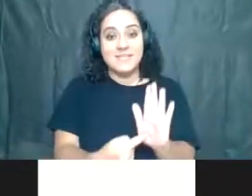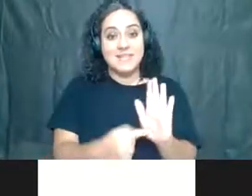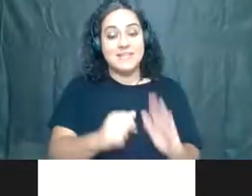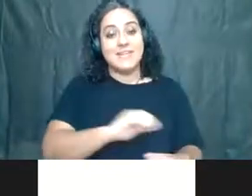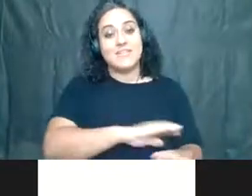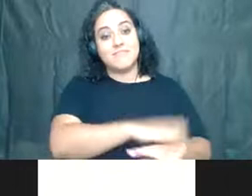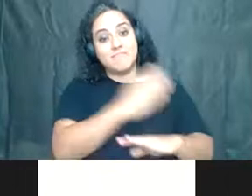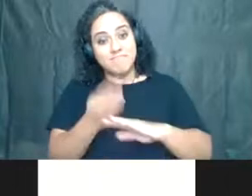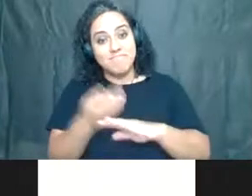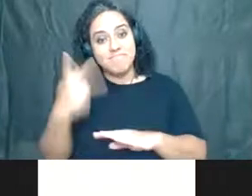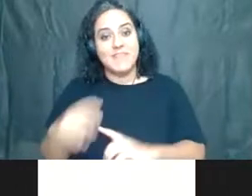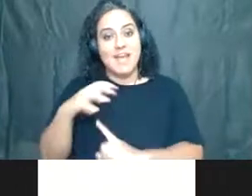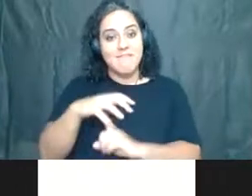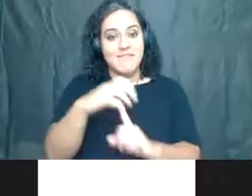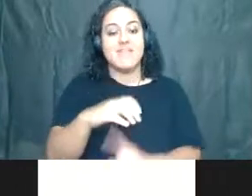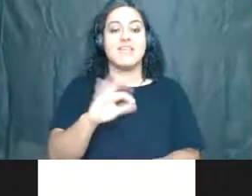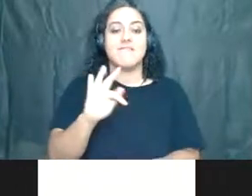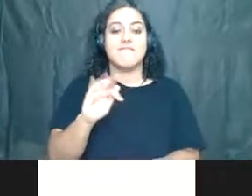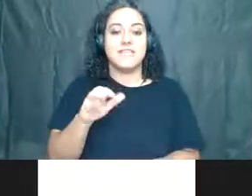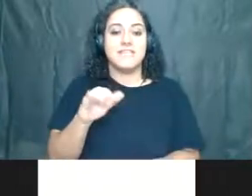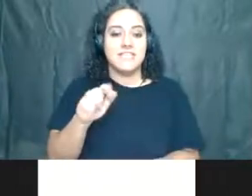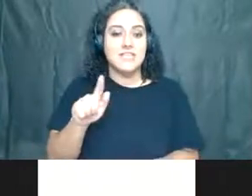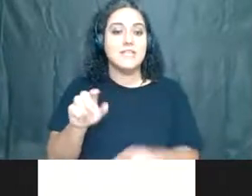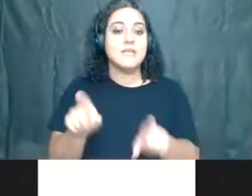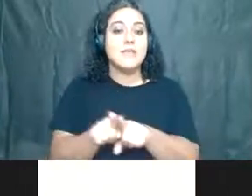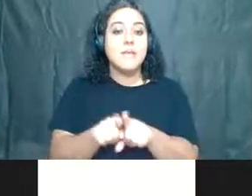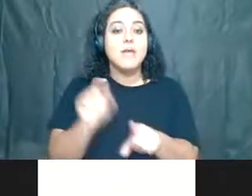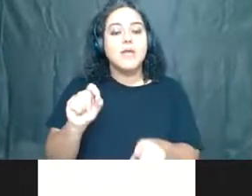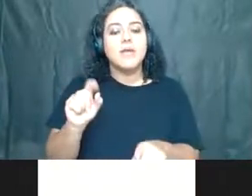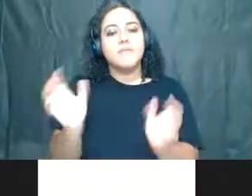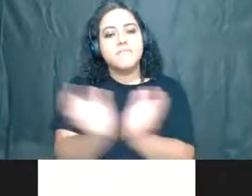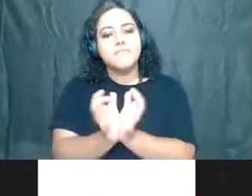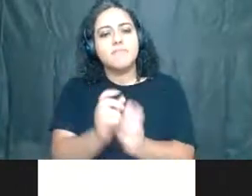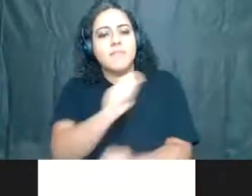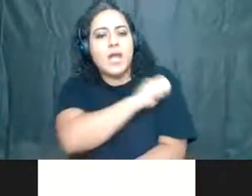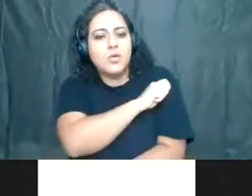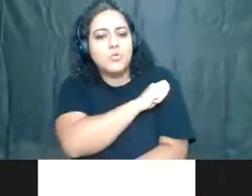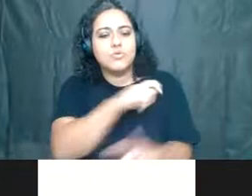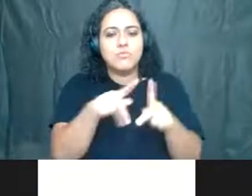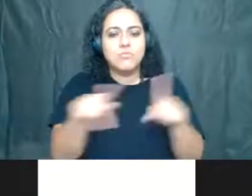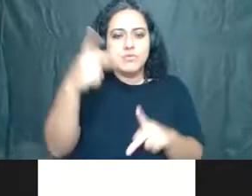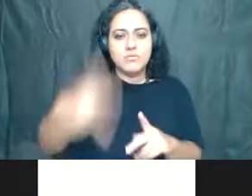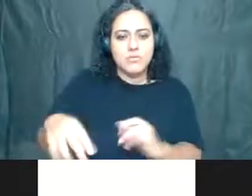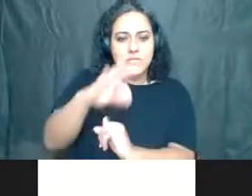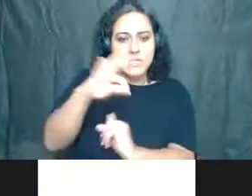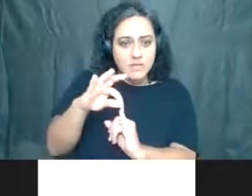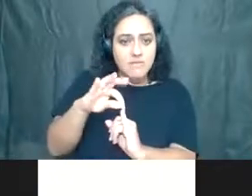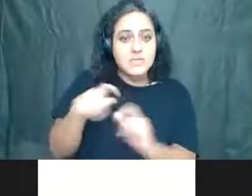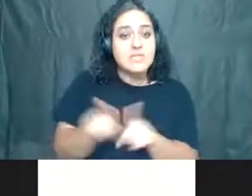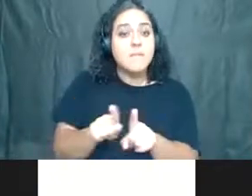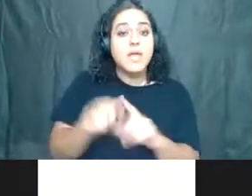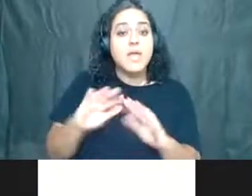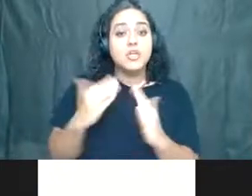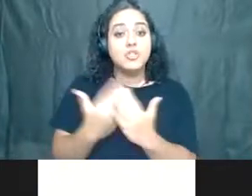FESINC, trabalhos desenvolvidos por alunos e professores do IFES e de escolas da